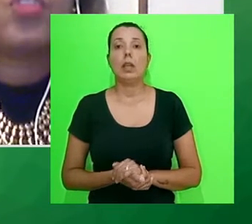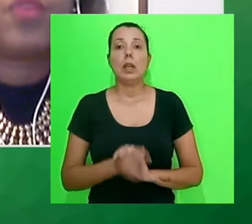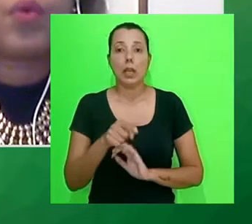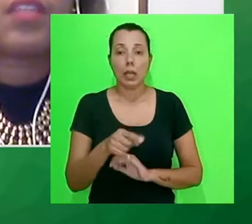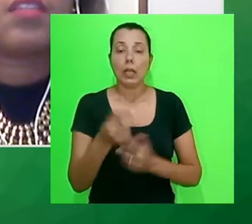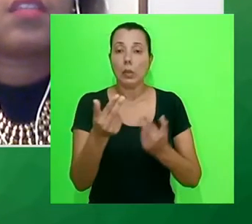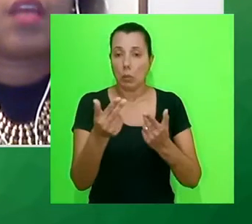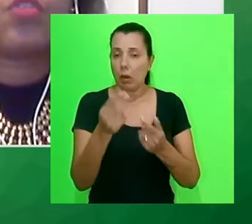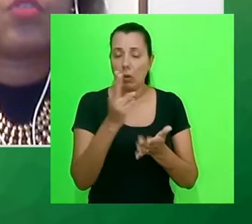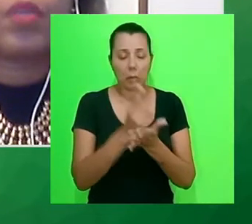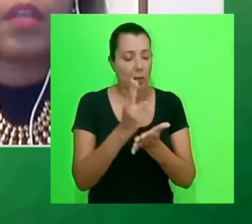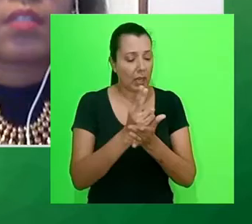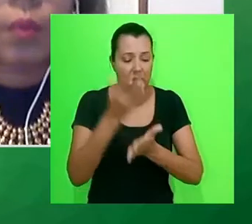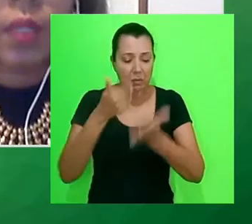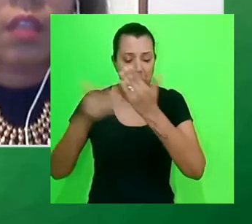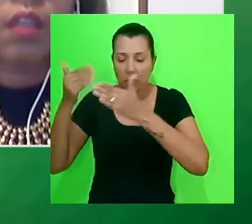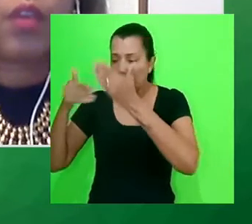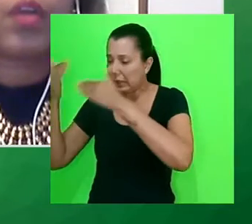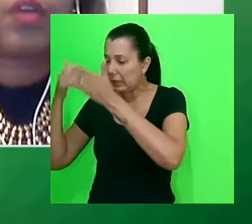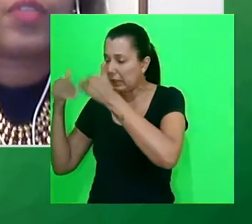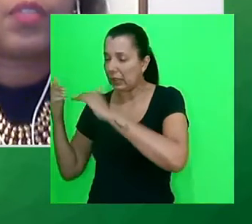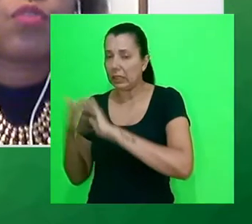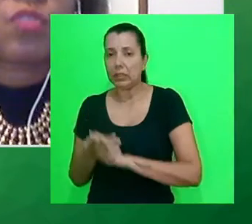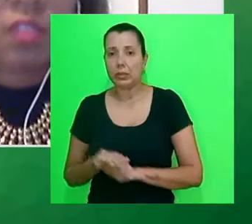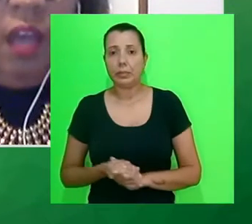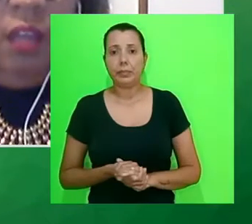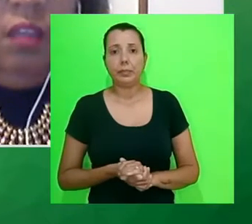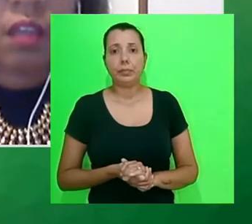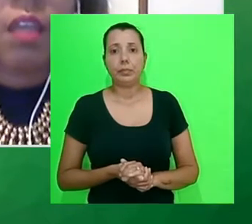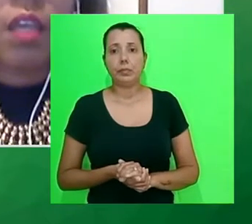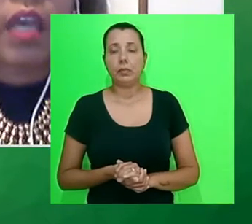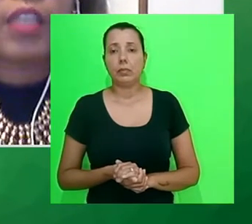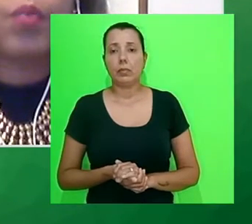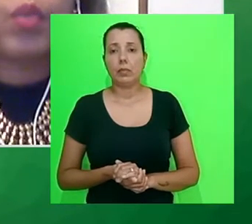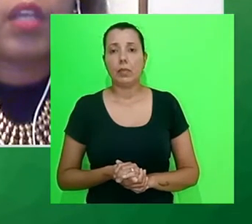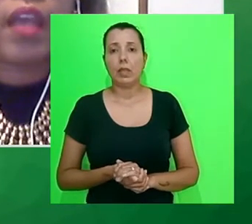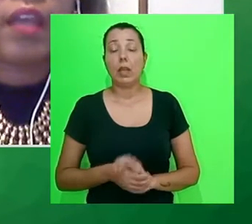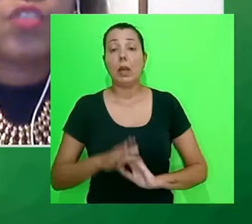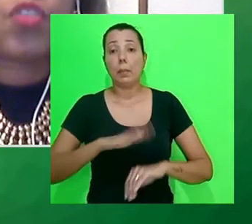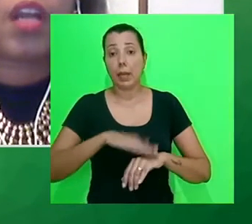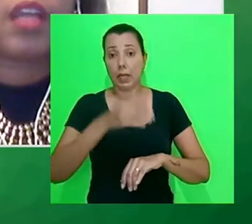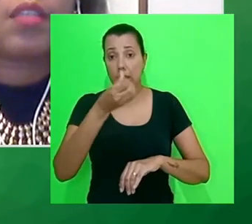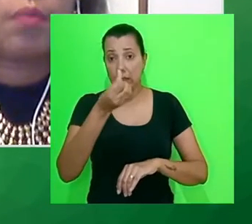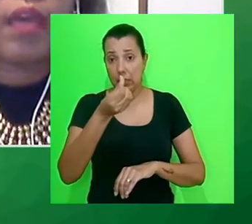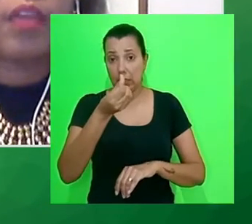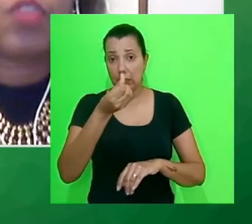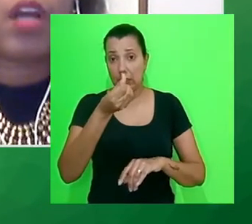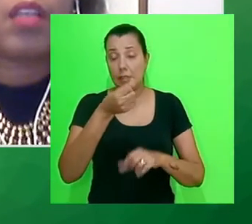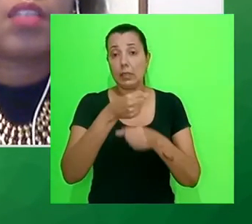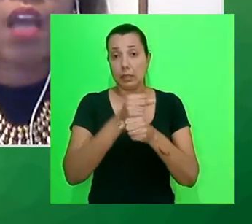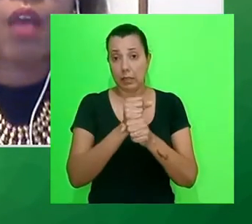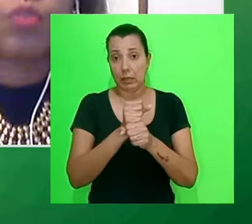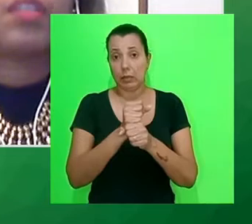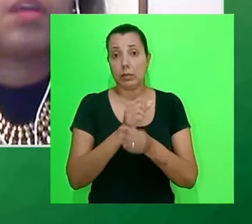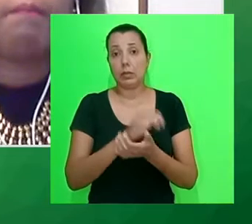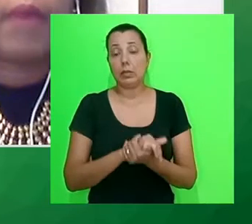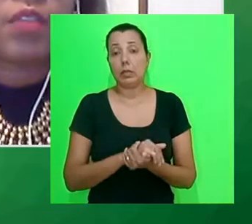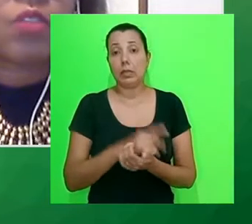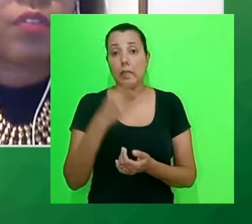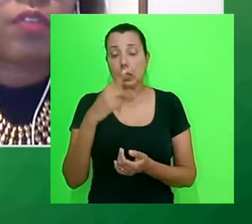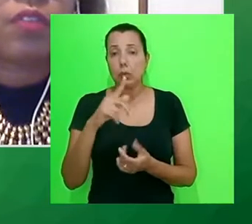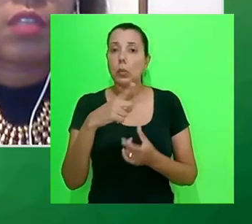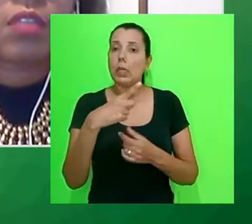aumentando, a gente vê o assassinato de mulheres aumentando, e eu quero fazer um destaque: as mulheres de classe média, classe